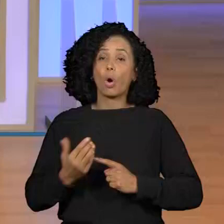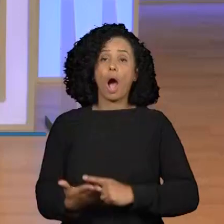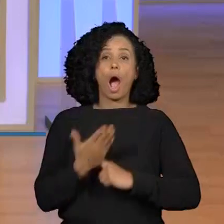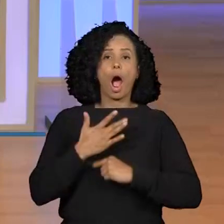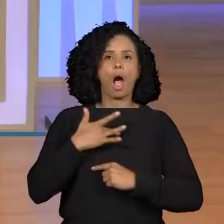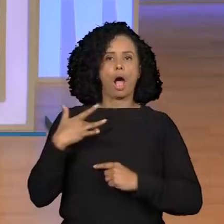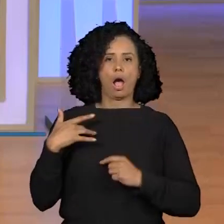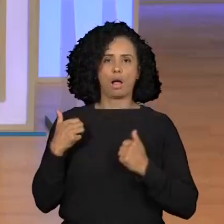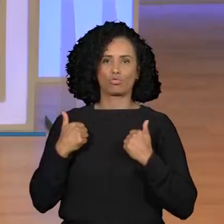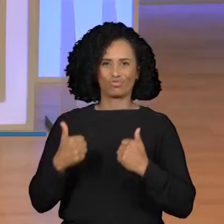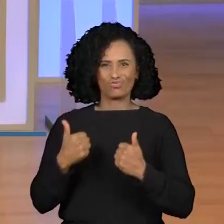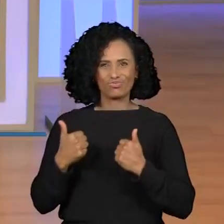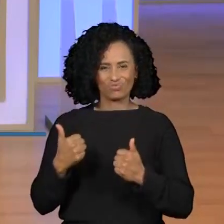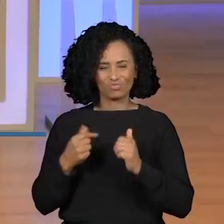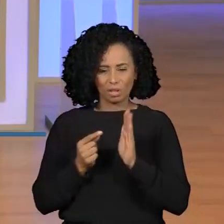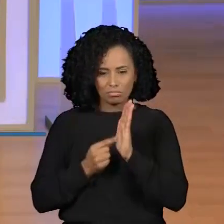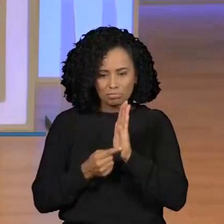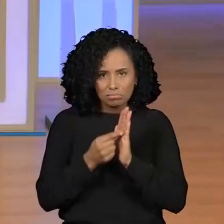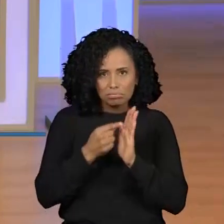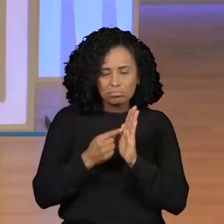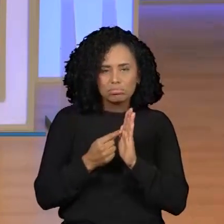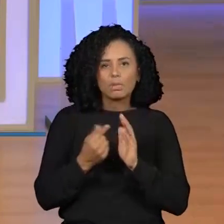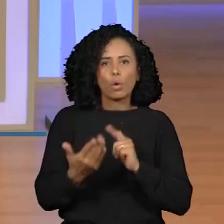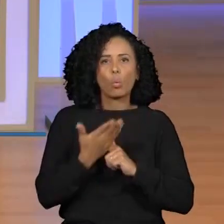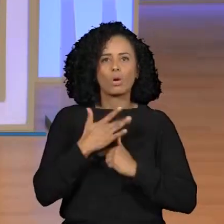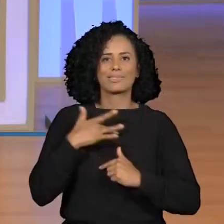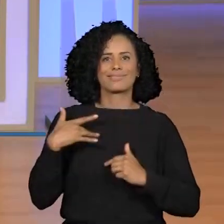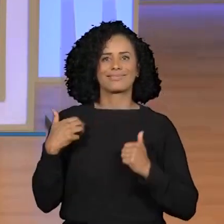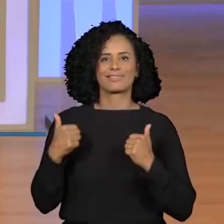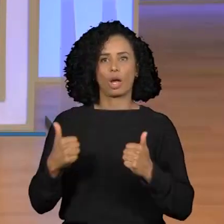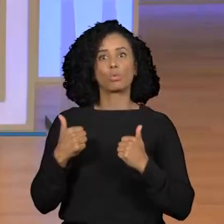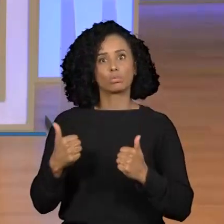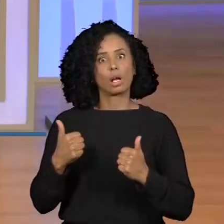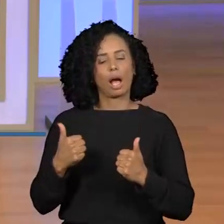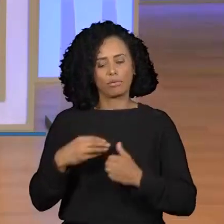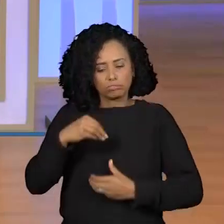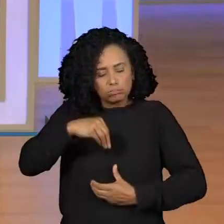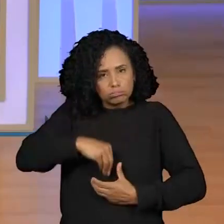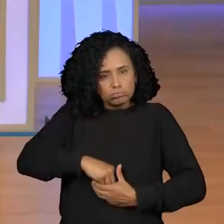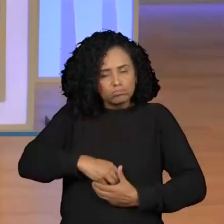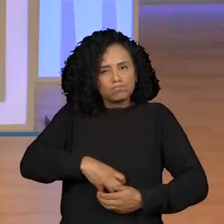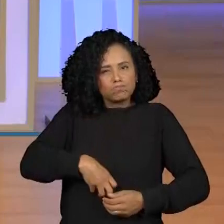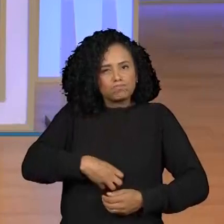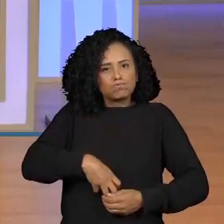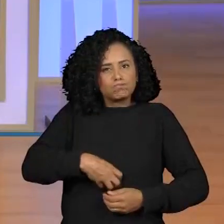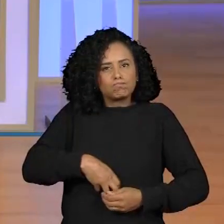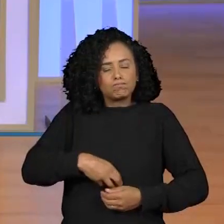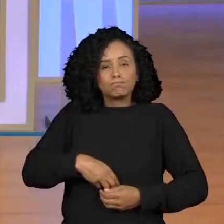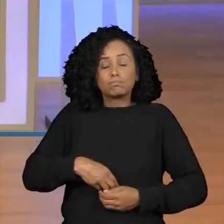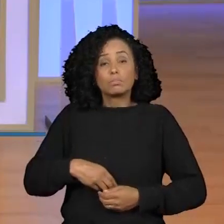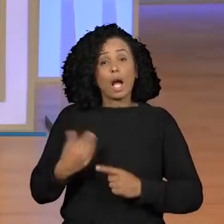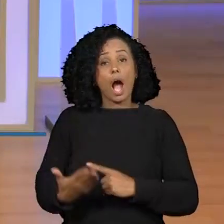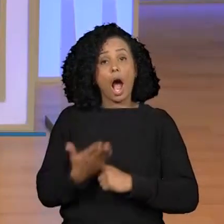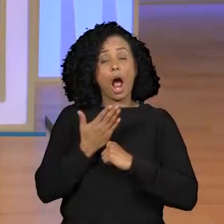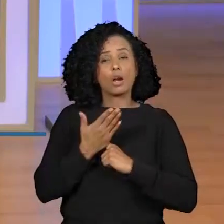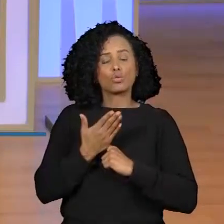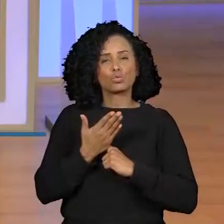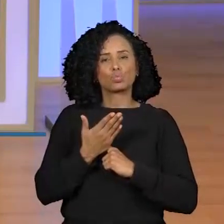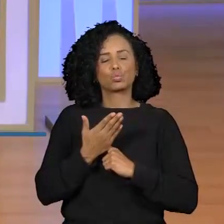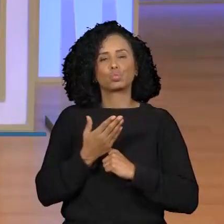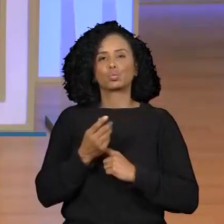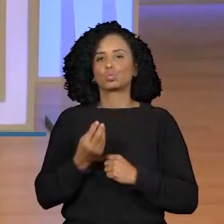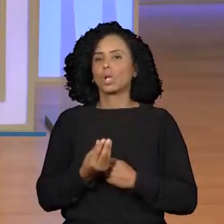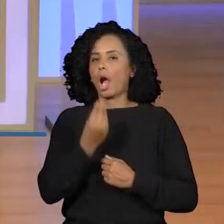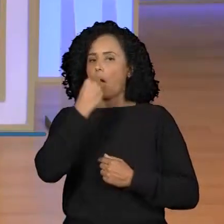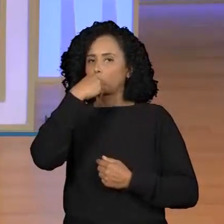né, que estão presentes e outros micro-organismos que estão presentes no nosso intestino, eles vão auxiliar na